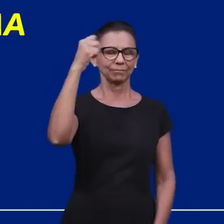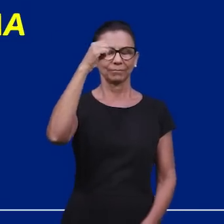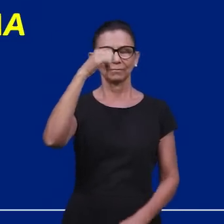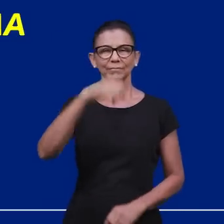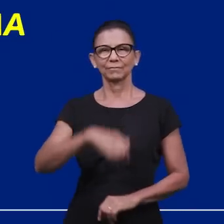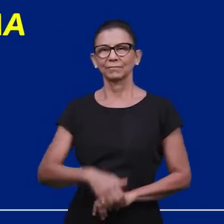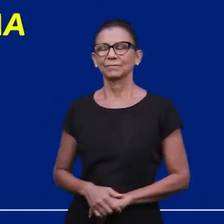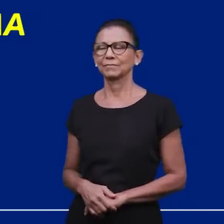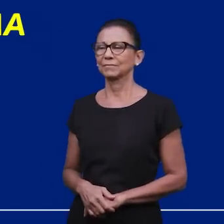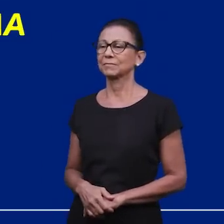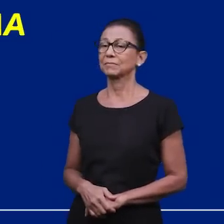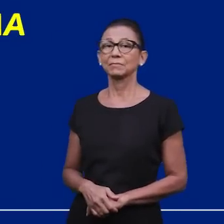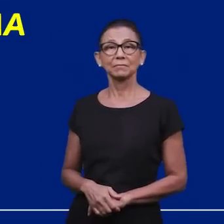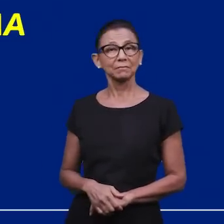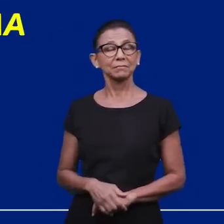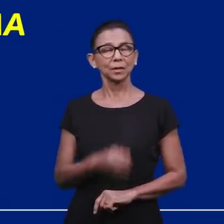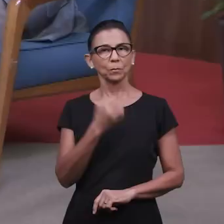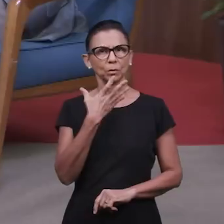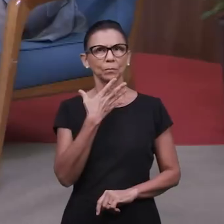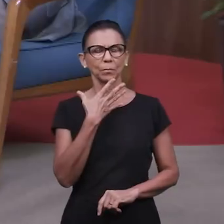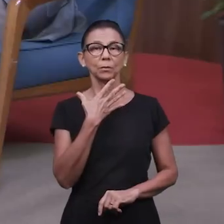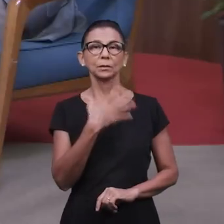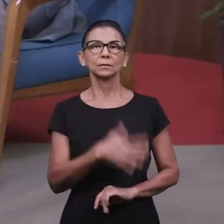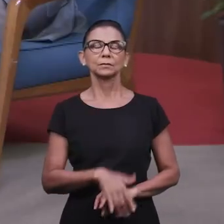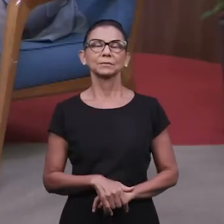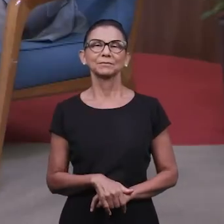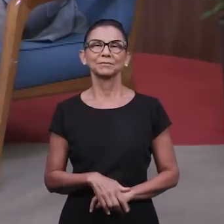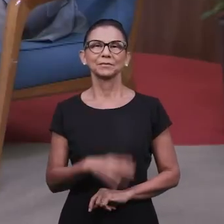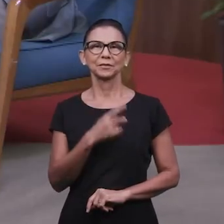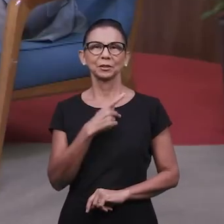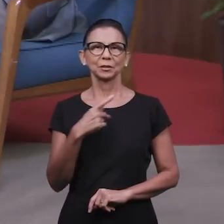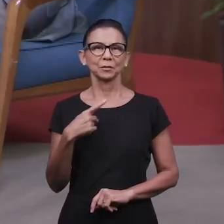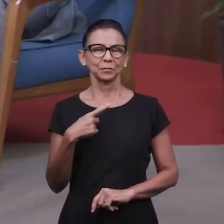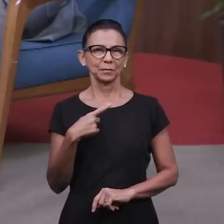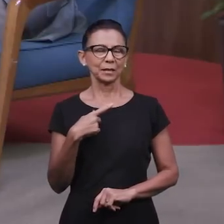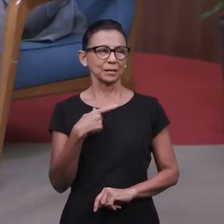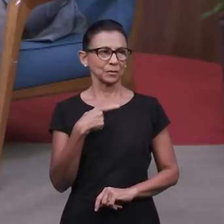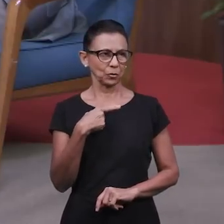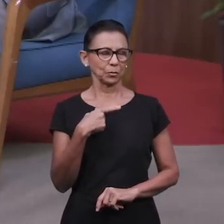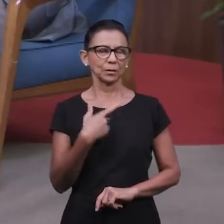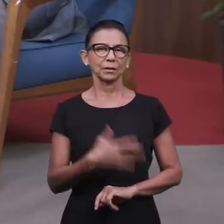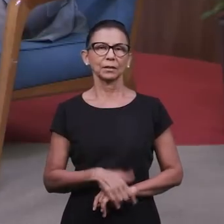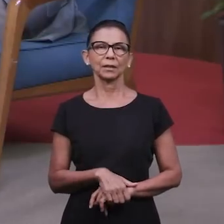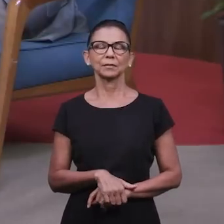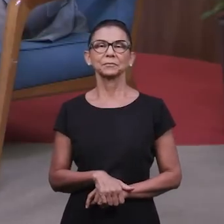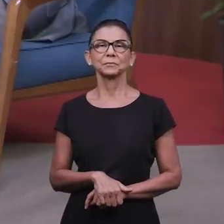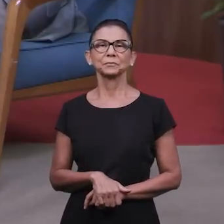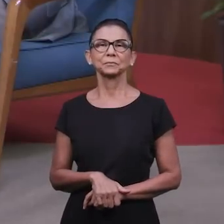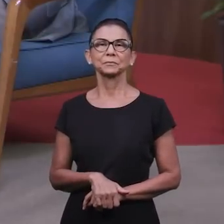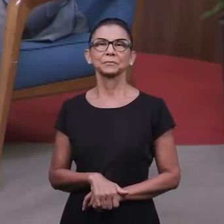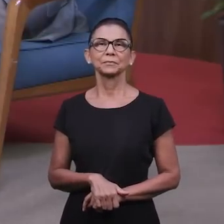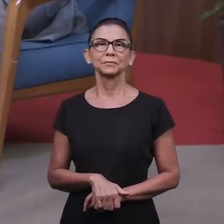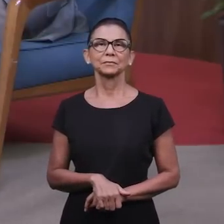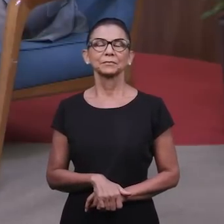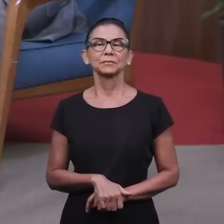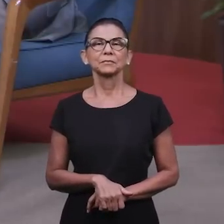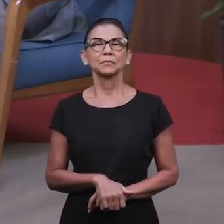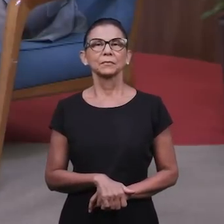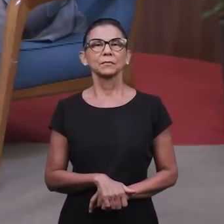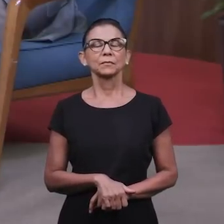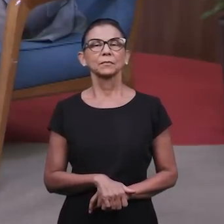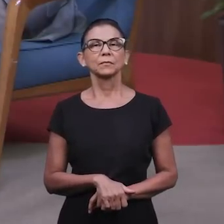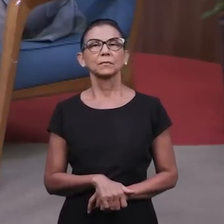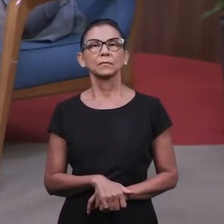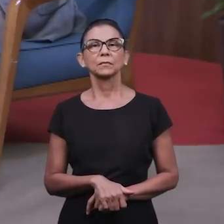contra a fé. Muito boa participação. Muito boa participação do nosso companheiro, pastor Clédson, né? Que envia essa informação